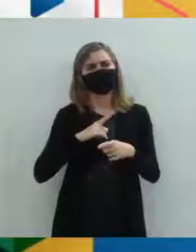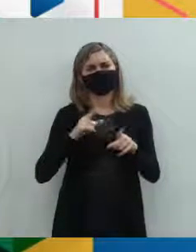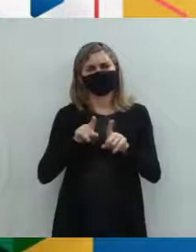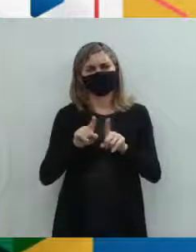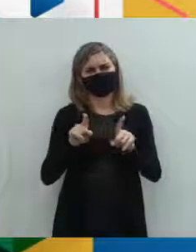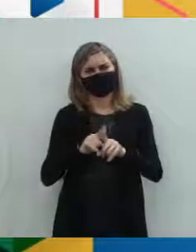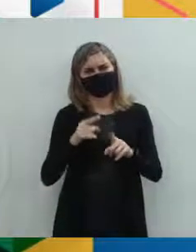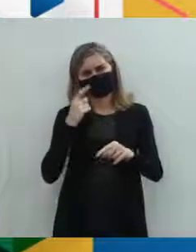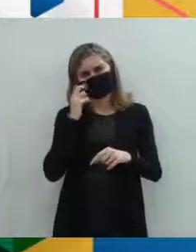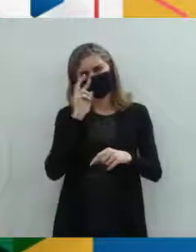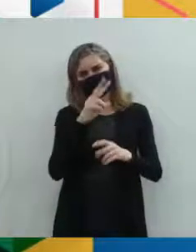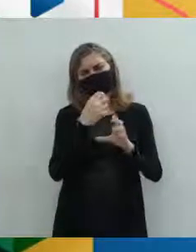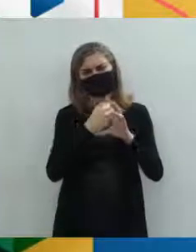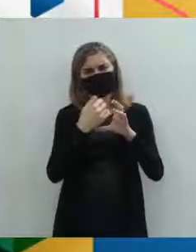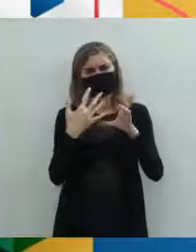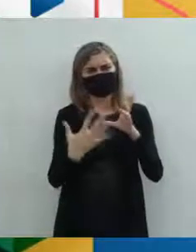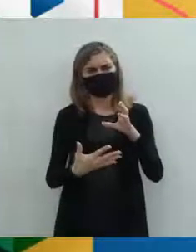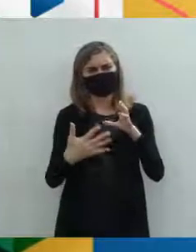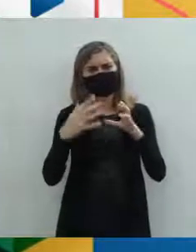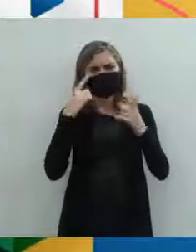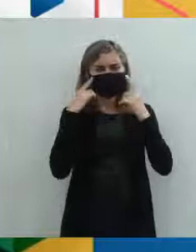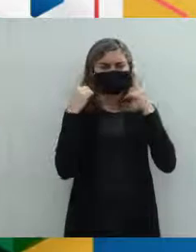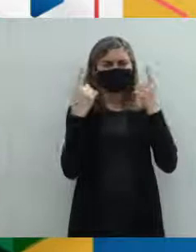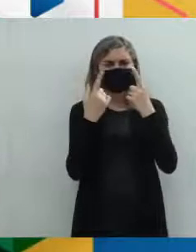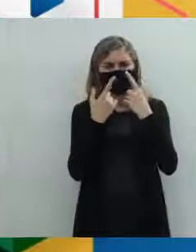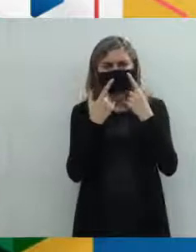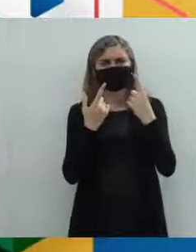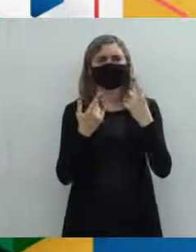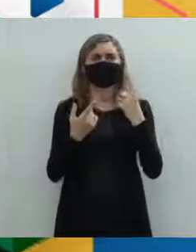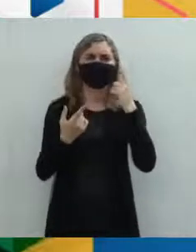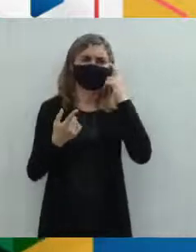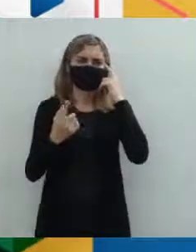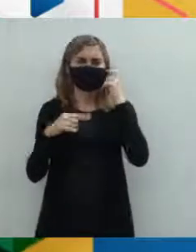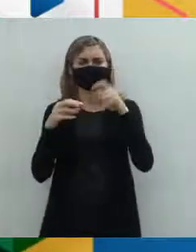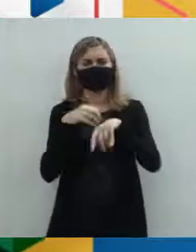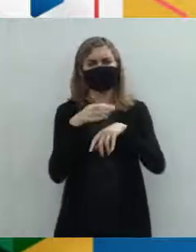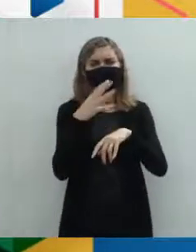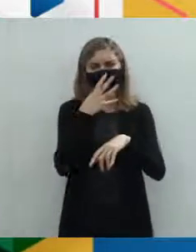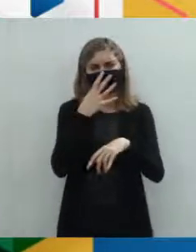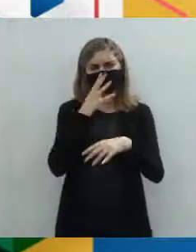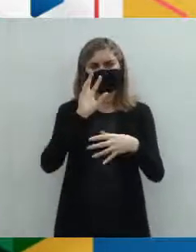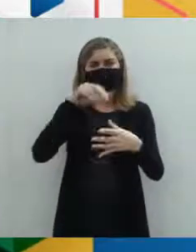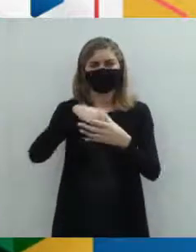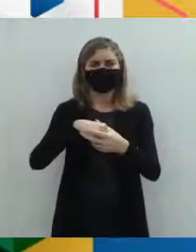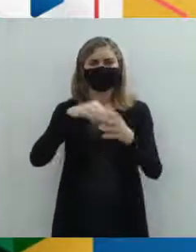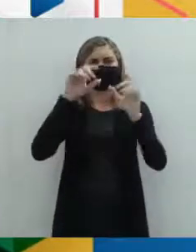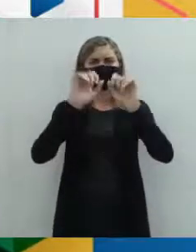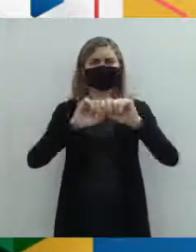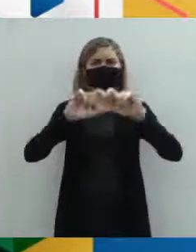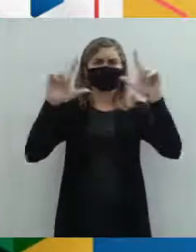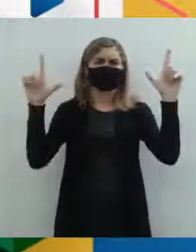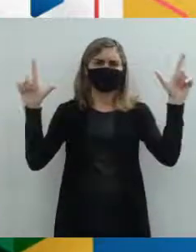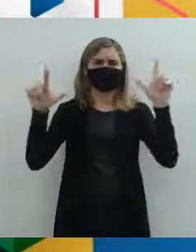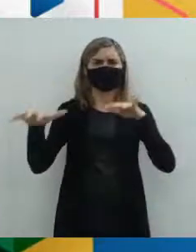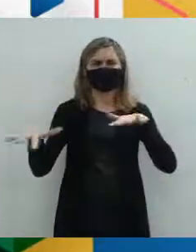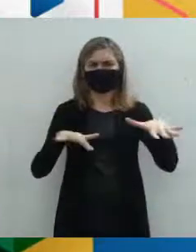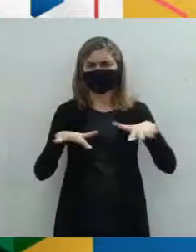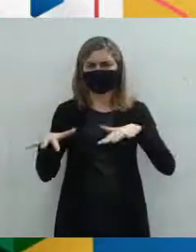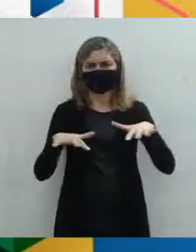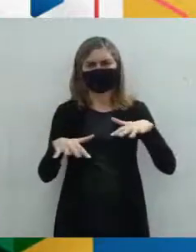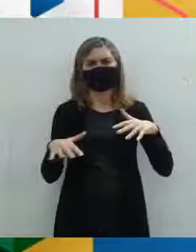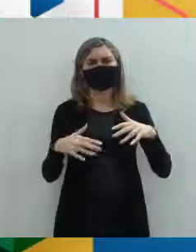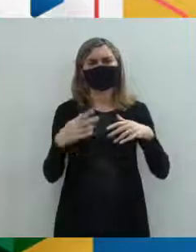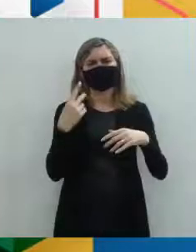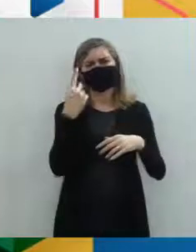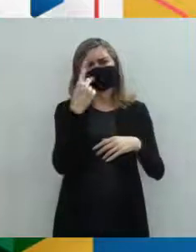vez, as características, efeitos ópticos, imagens que trazem observador para dentro do quadro, compondo o movimento da obra com